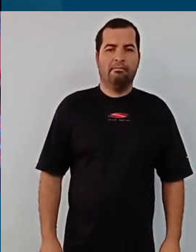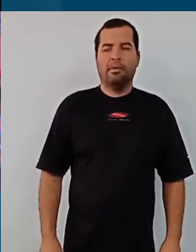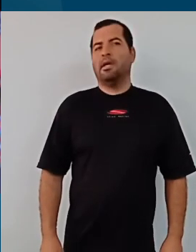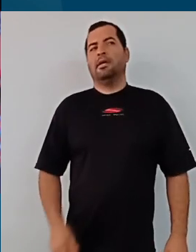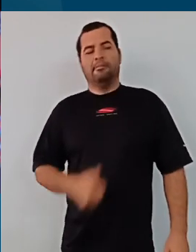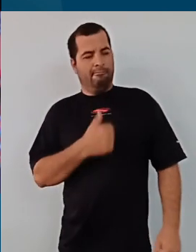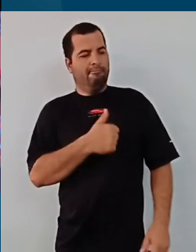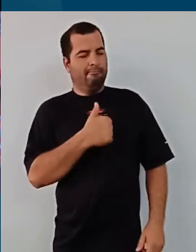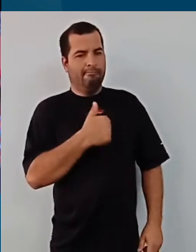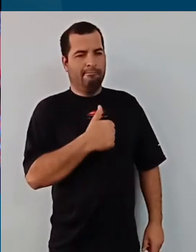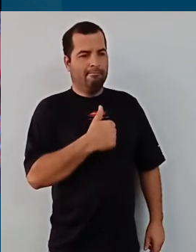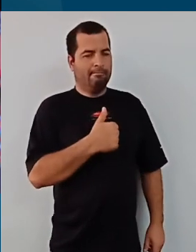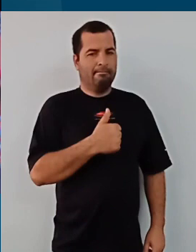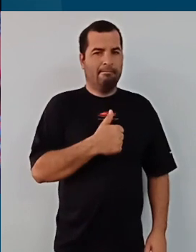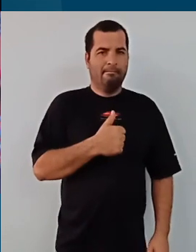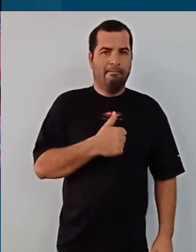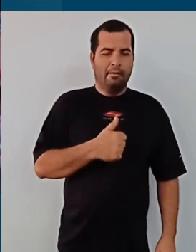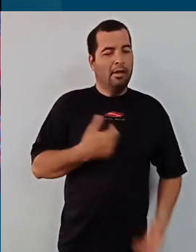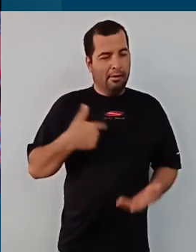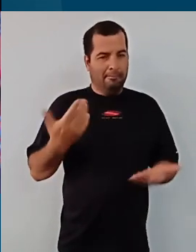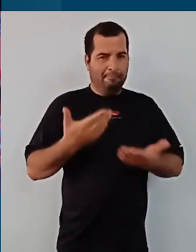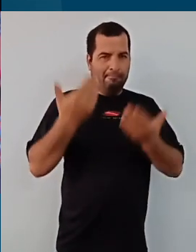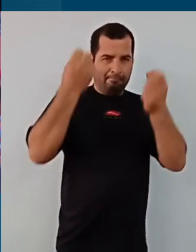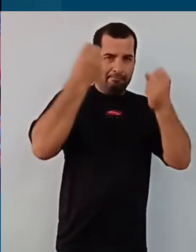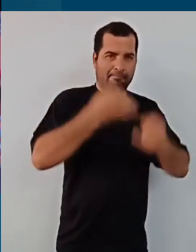Muito bem. Então, vamos lá.